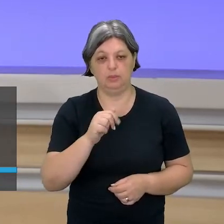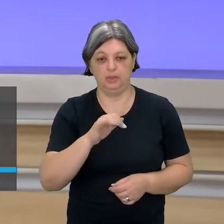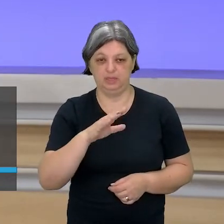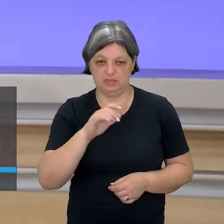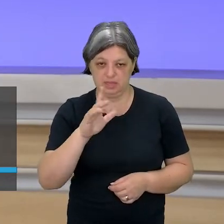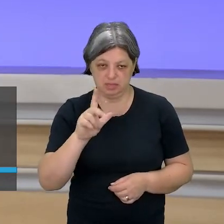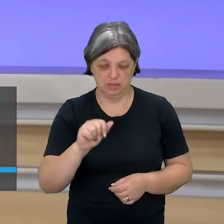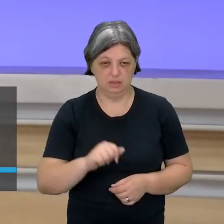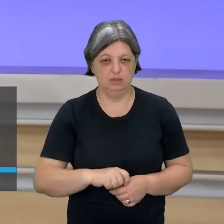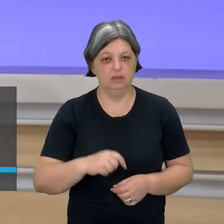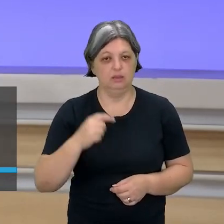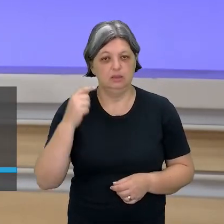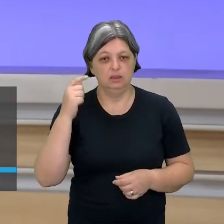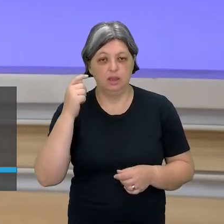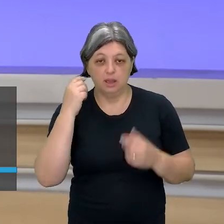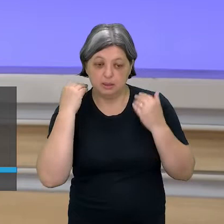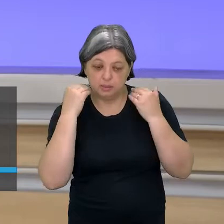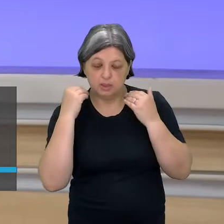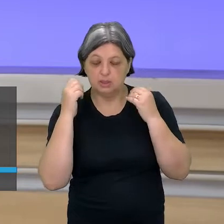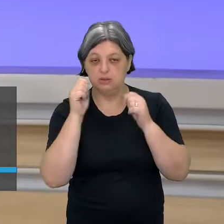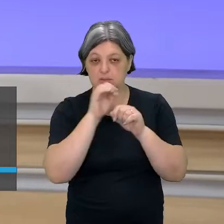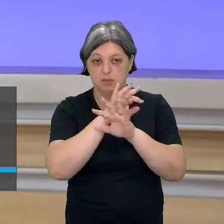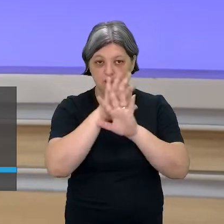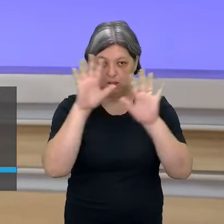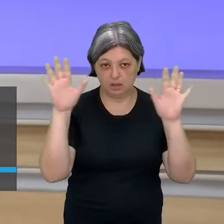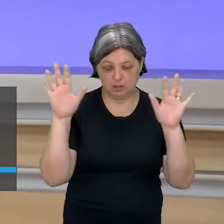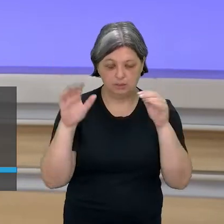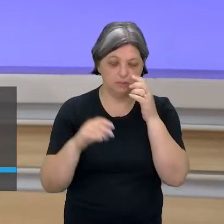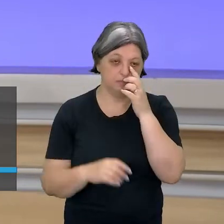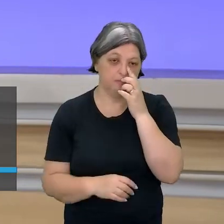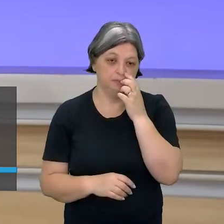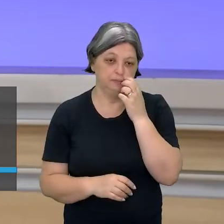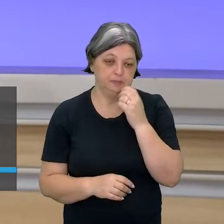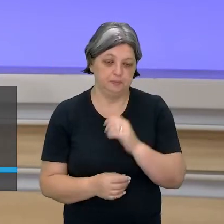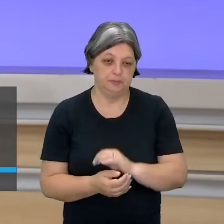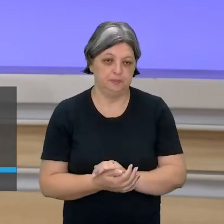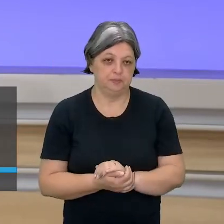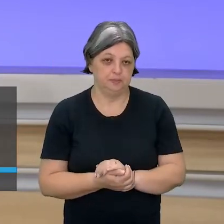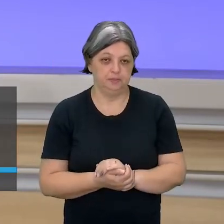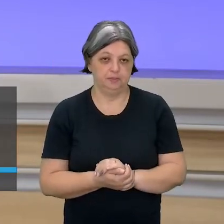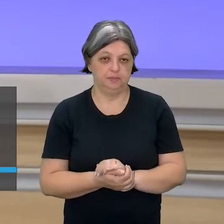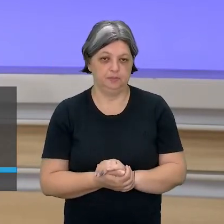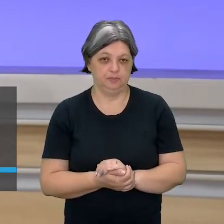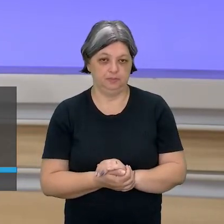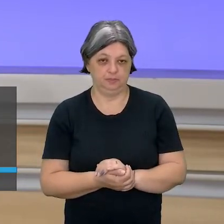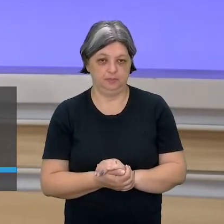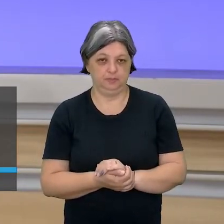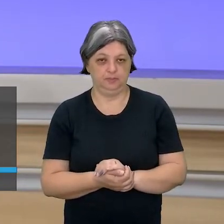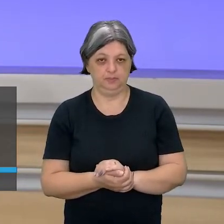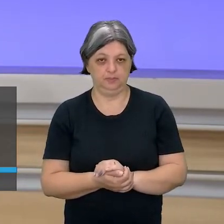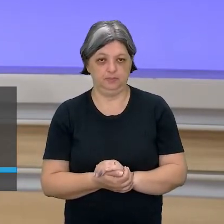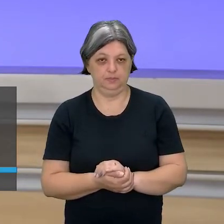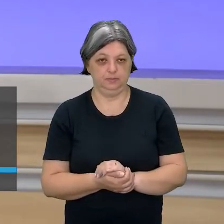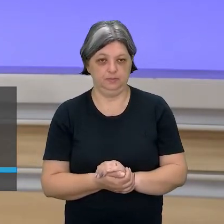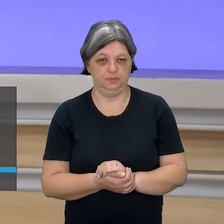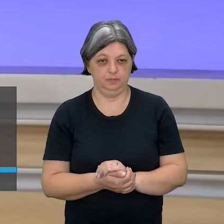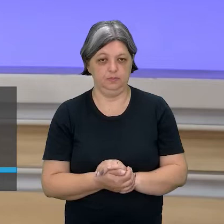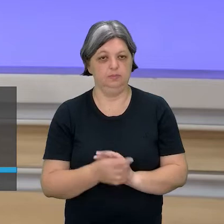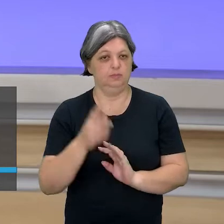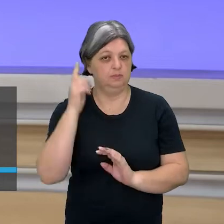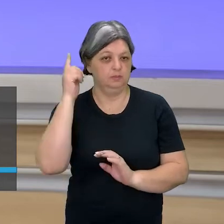Priscila, tenho cabelos claros, curtos, né, mais ou menos aqui, olha, na altura do pescoço. Os cabelos